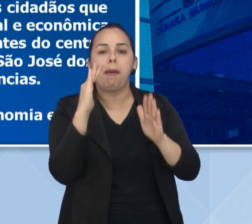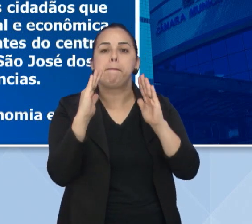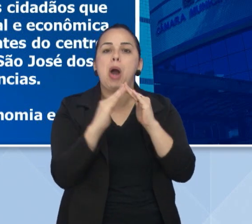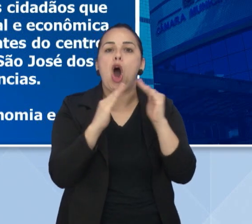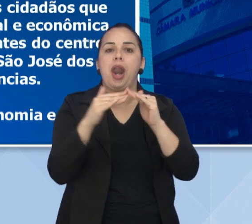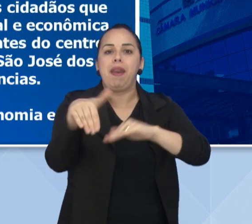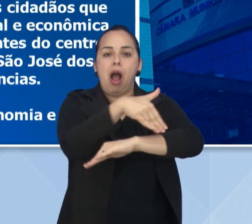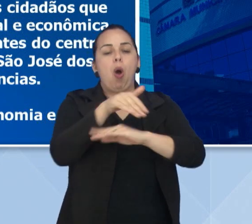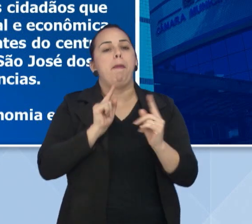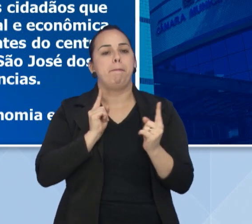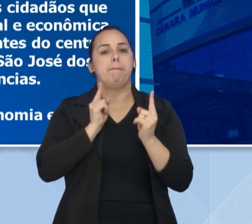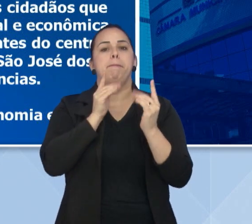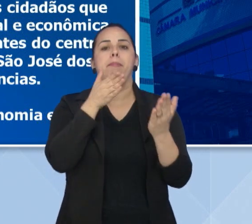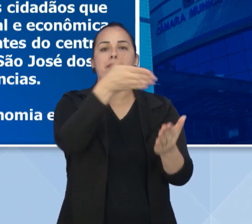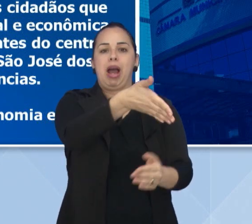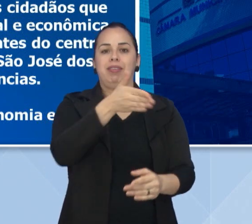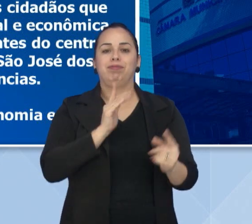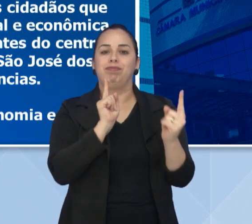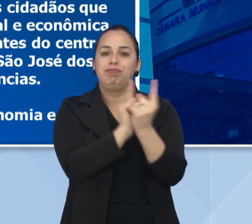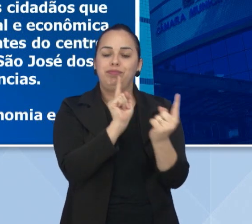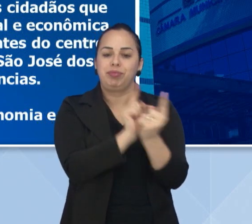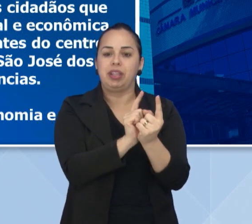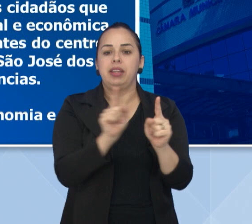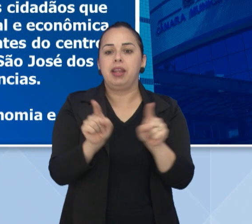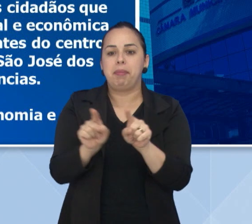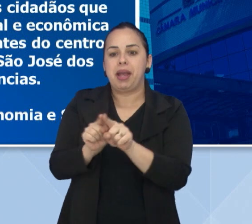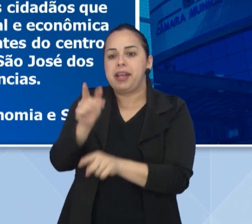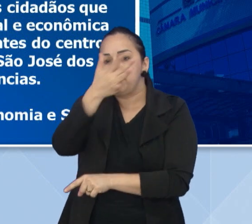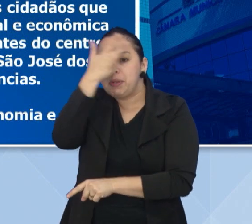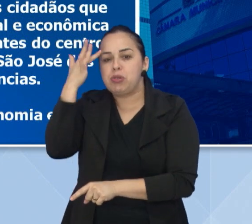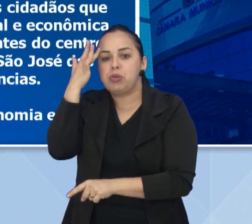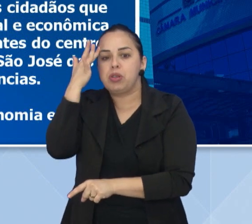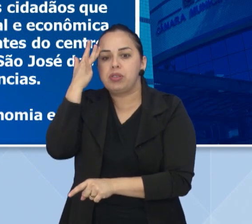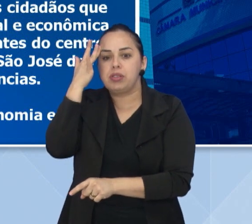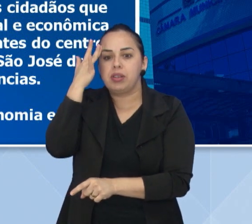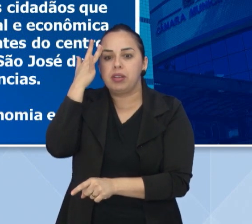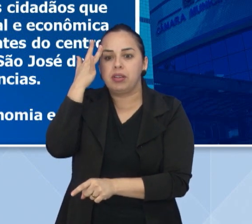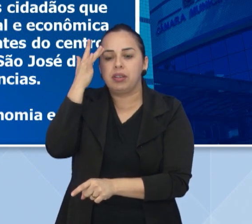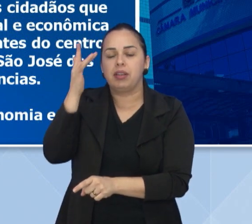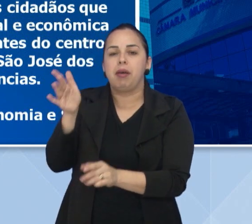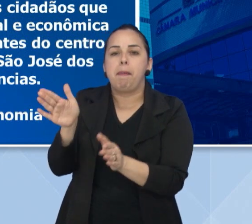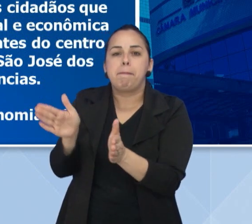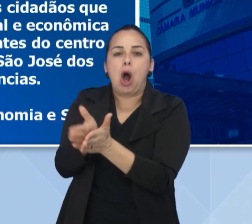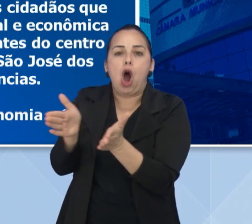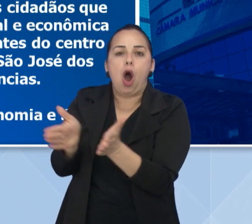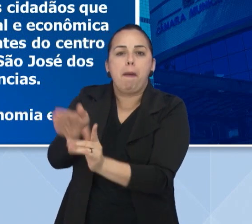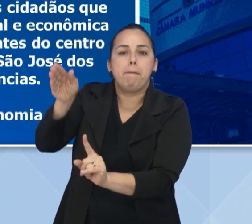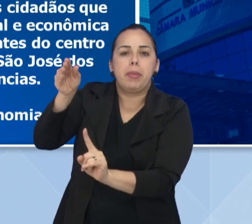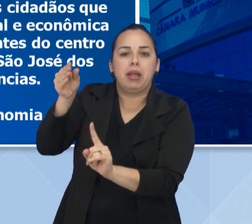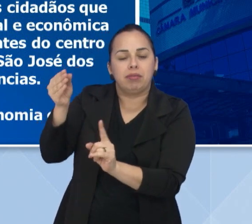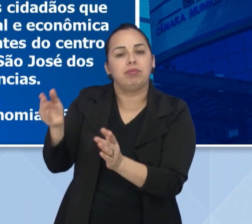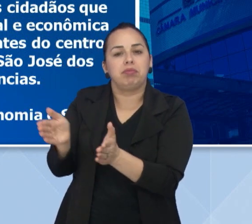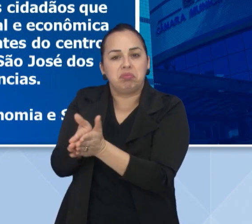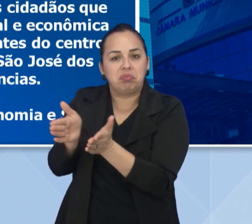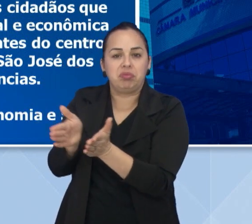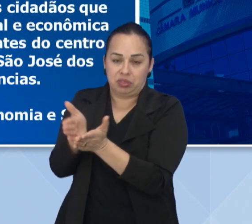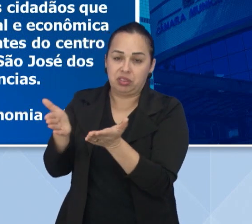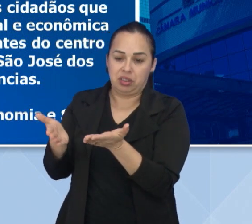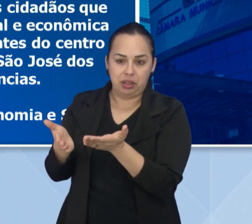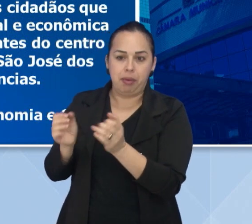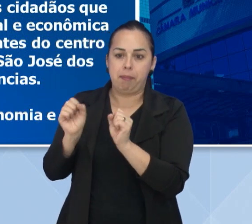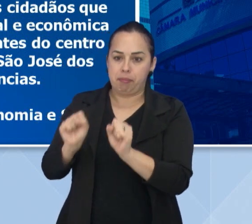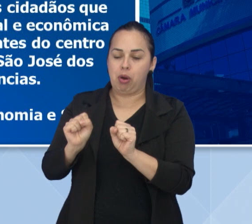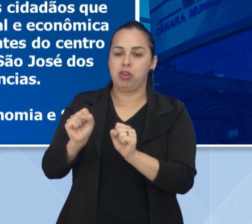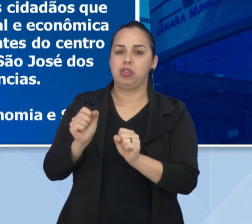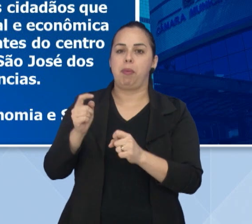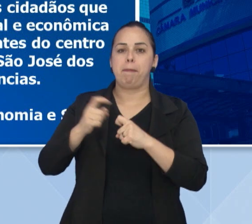rua, bem como aqueles cidadãos que vivem em estado de miserabilidade social e econômica